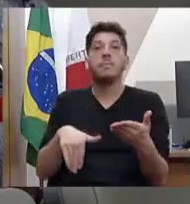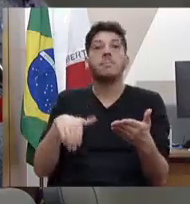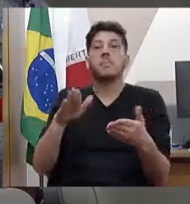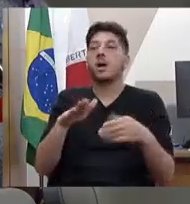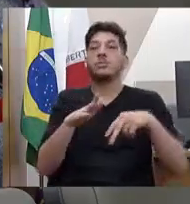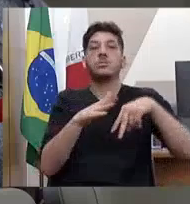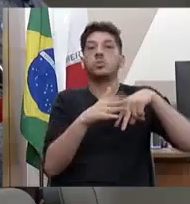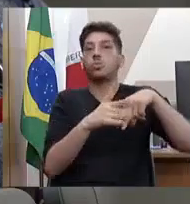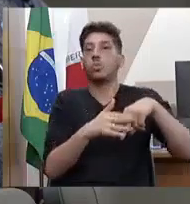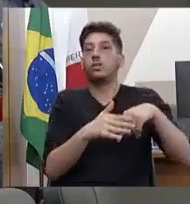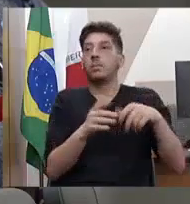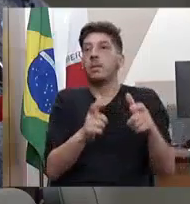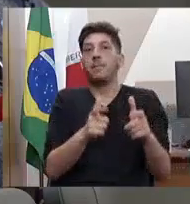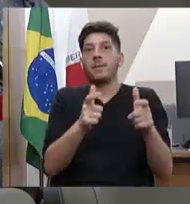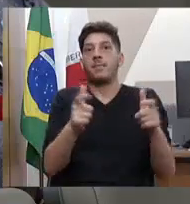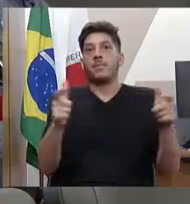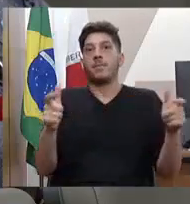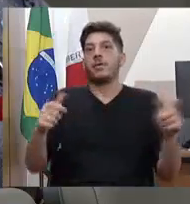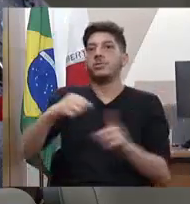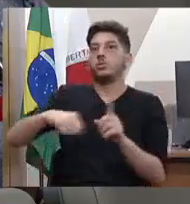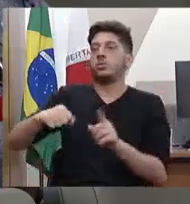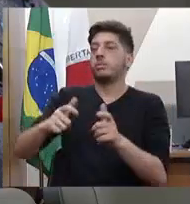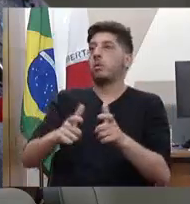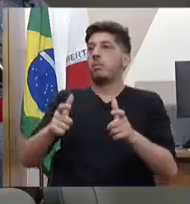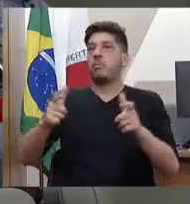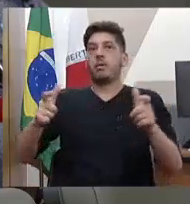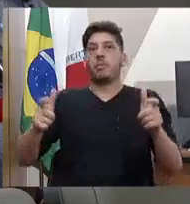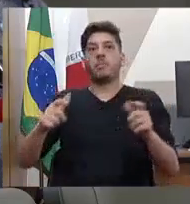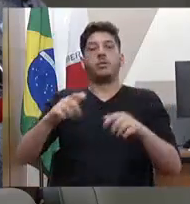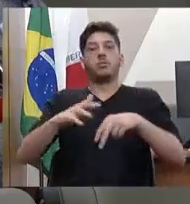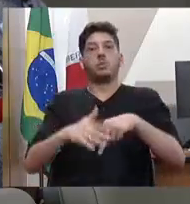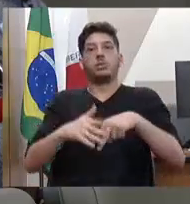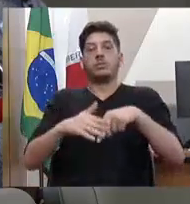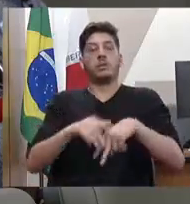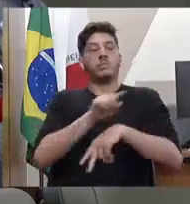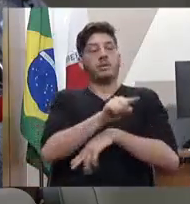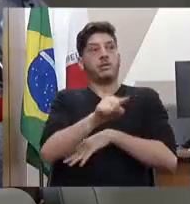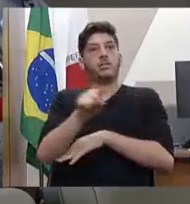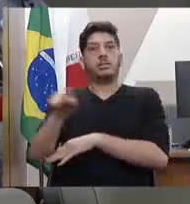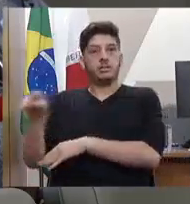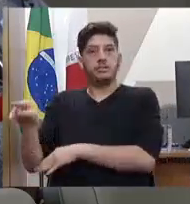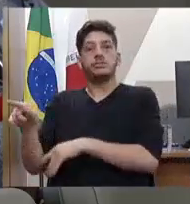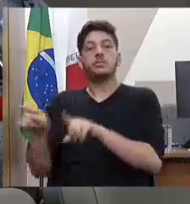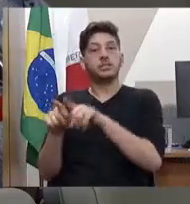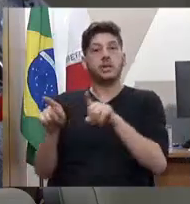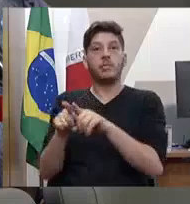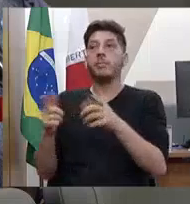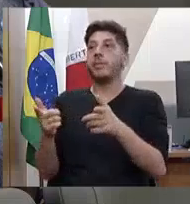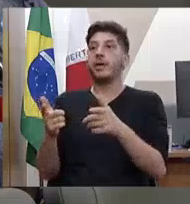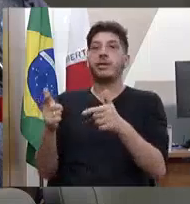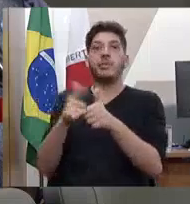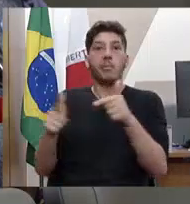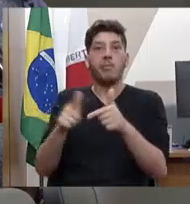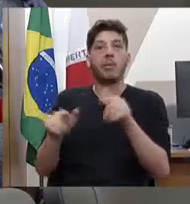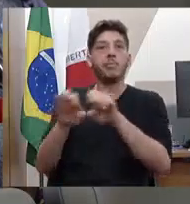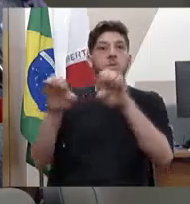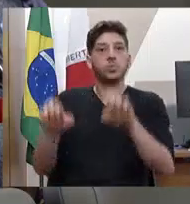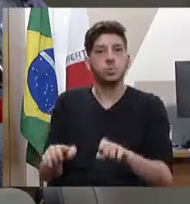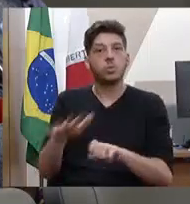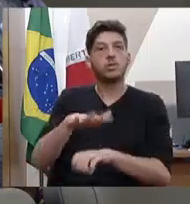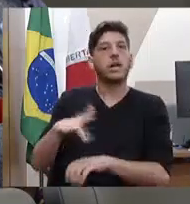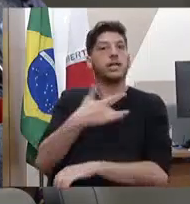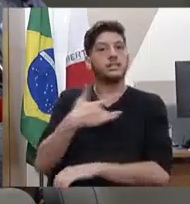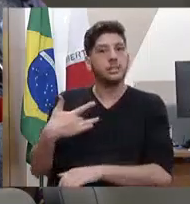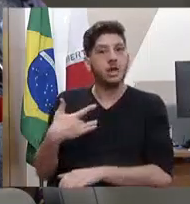adoecimento da sociedade então as pessoas um desmonte do serviço público de saúde